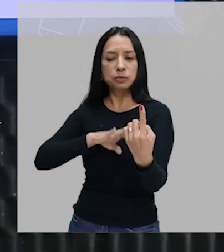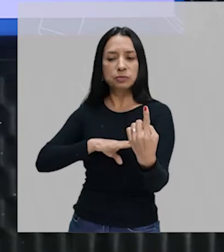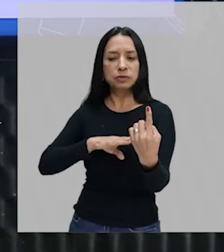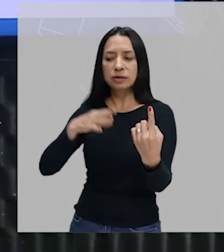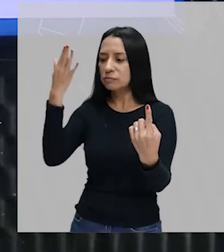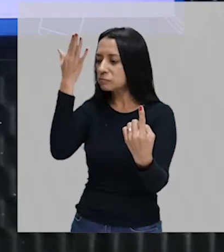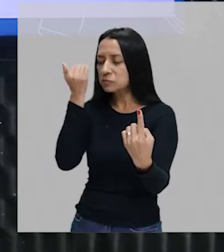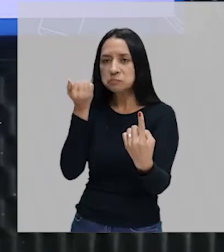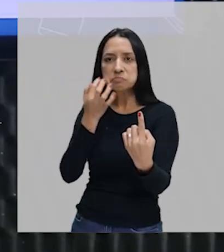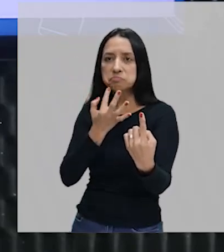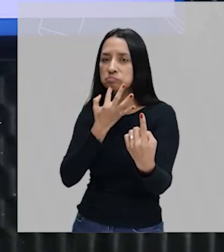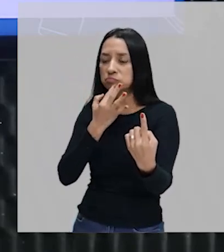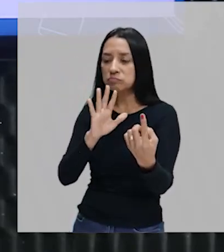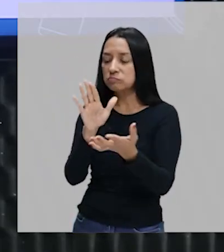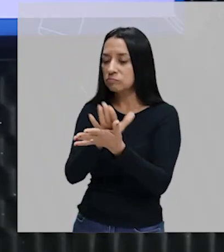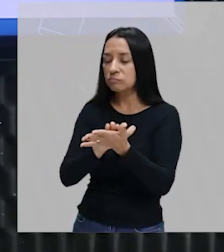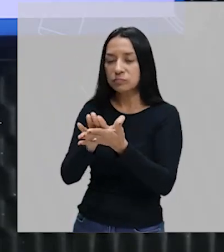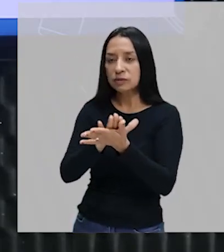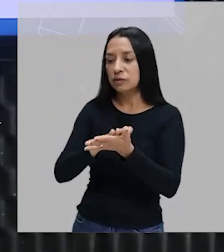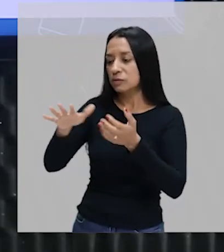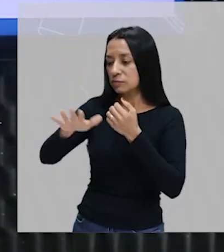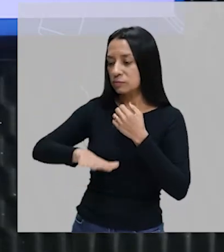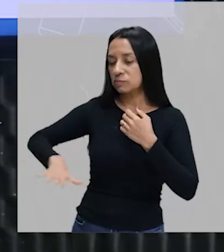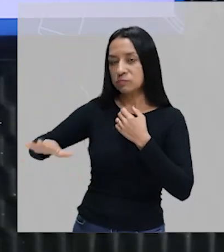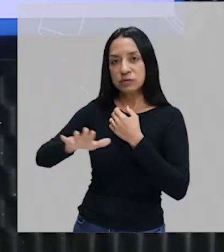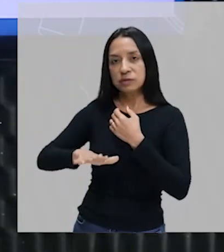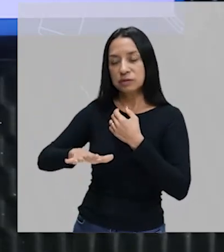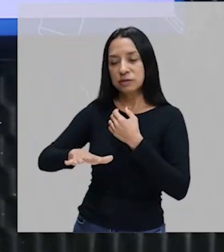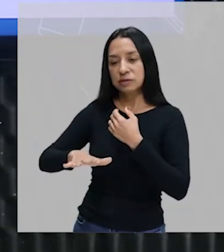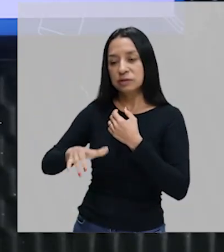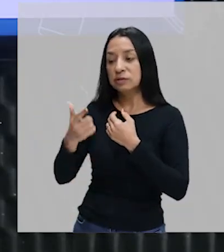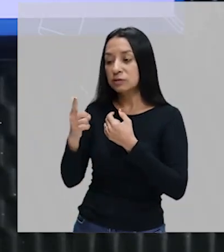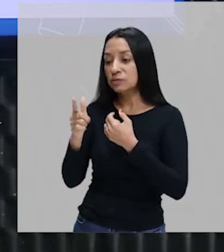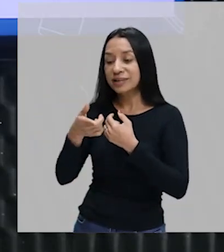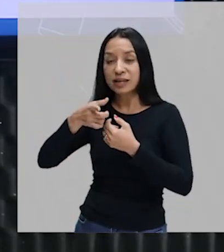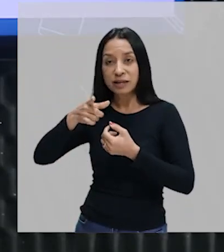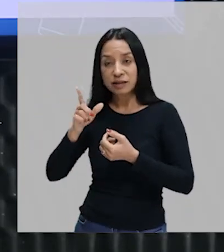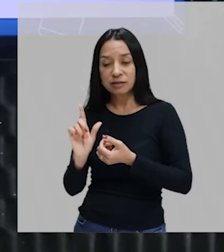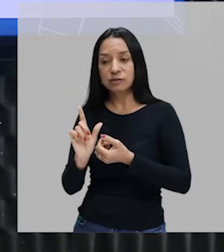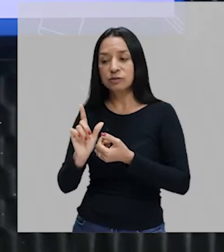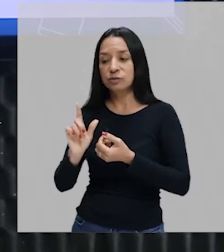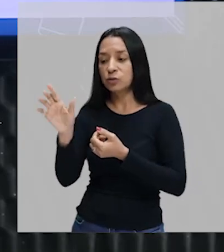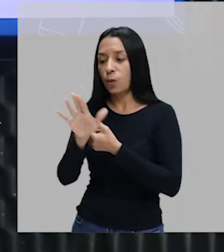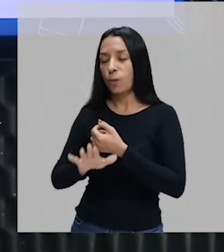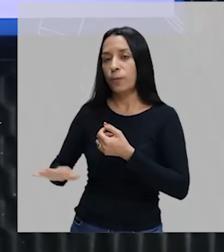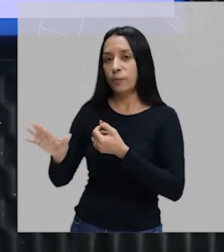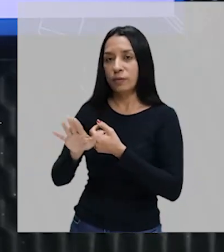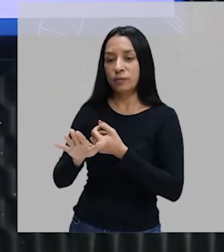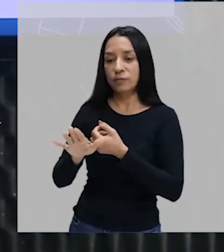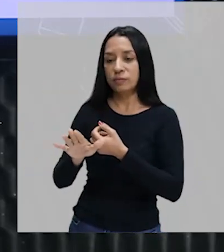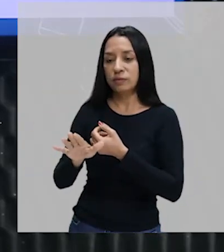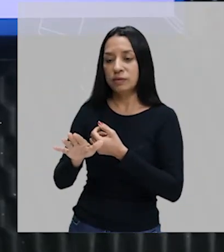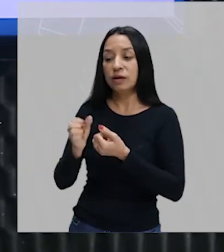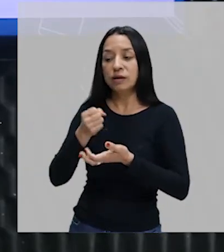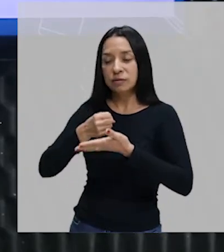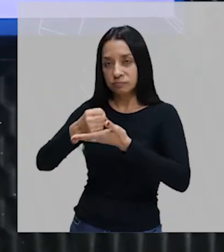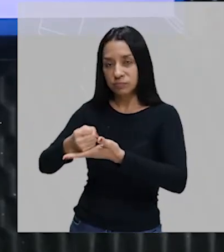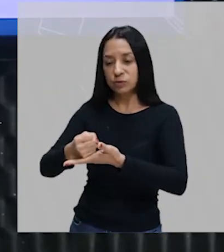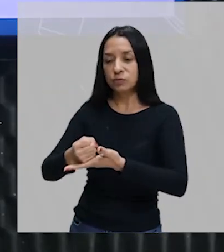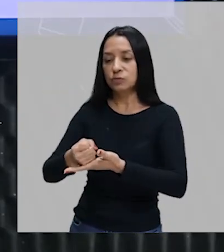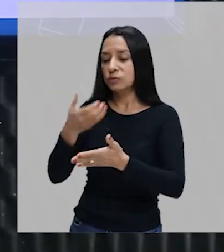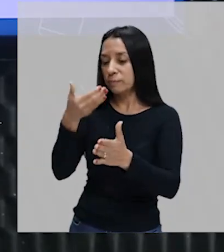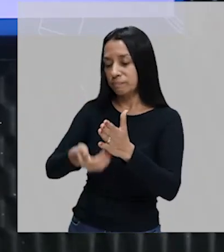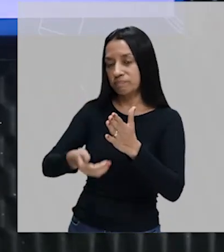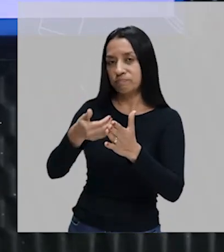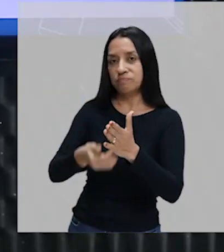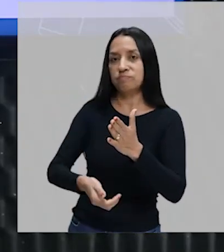geográfico. Eles não tinham mapeamento prévio. Então isso contribui para o fracasso, para o malogro do sistema de